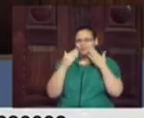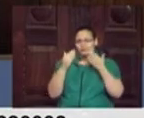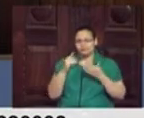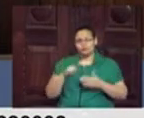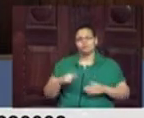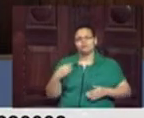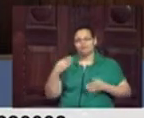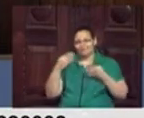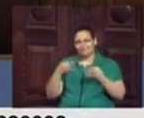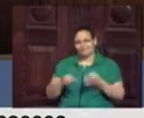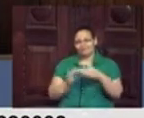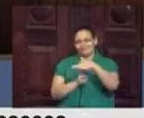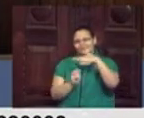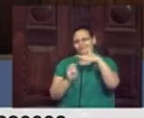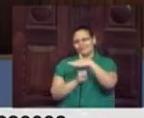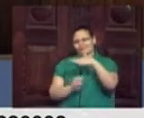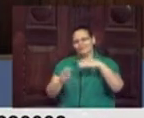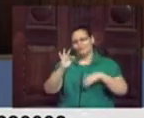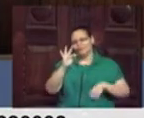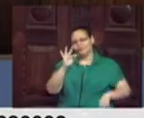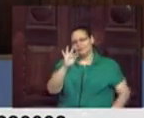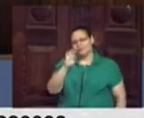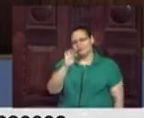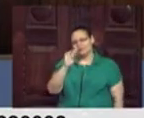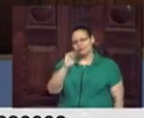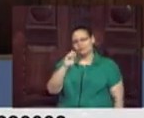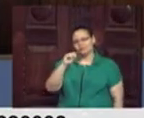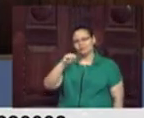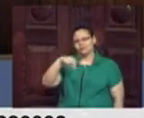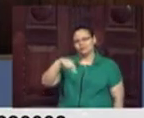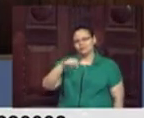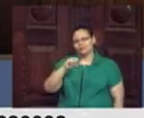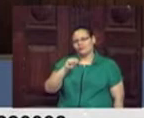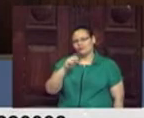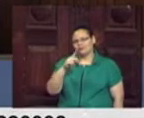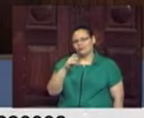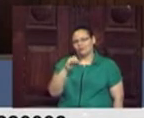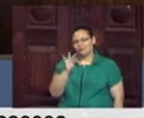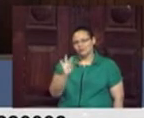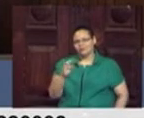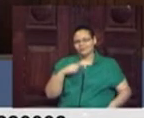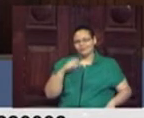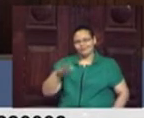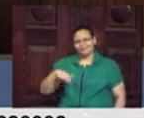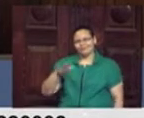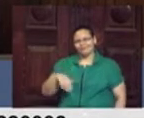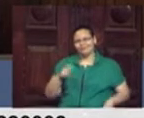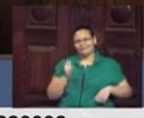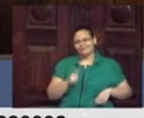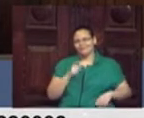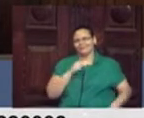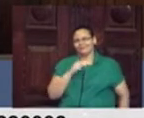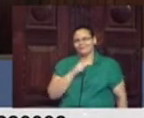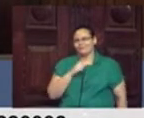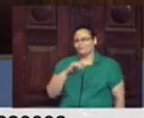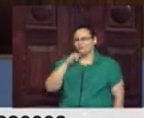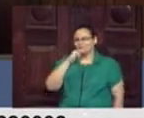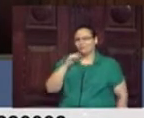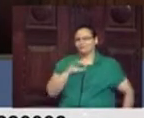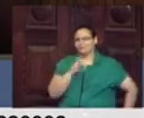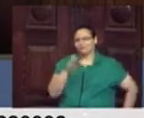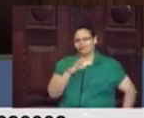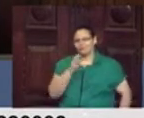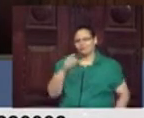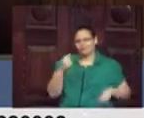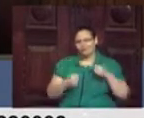a FETransport e a gente vai descobrir que a passagem podia ser muito mais barata do que ela é hoje. Não se faz porque não tem coragem política, porque é um